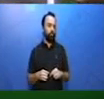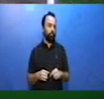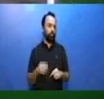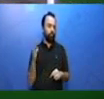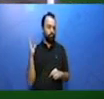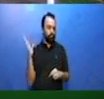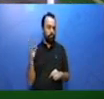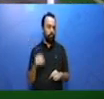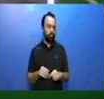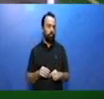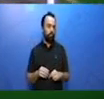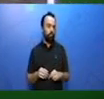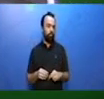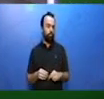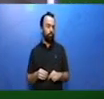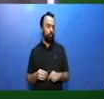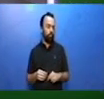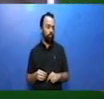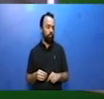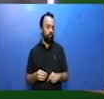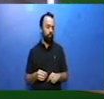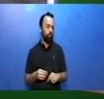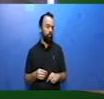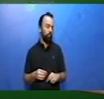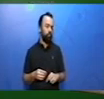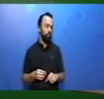industriais. Olha aqui.